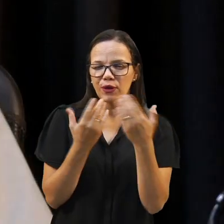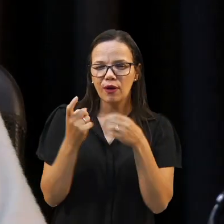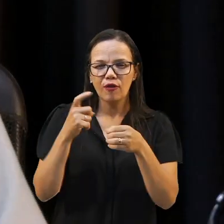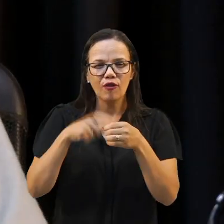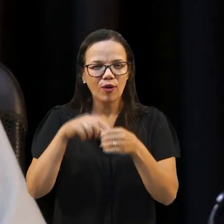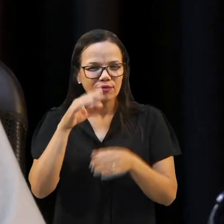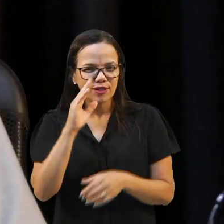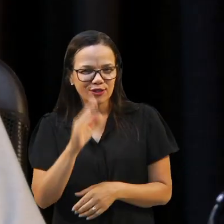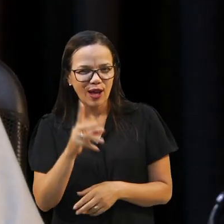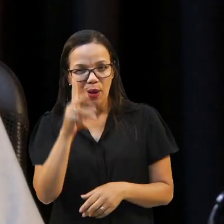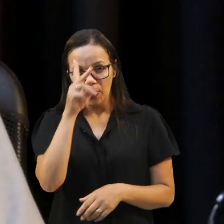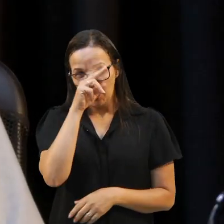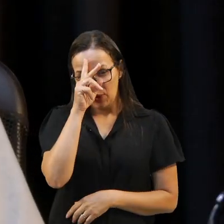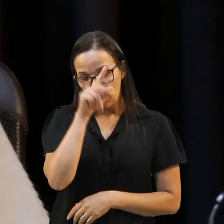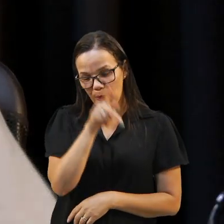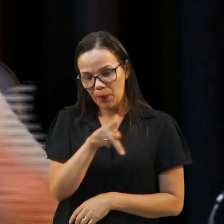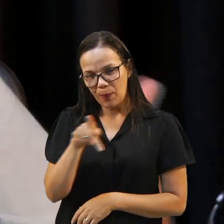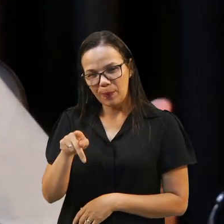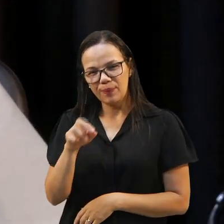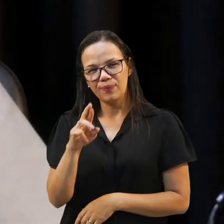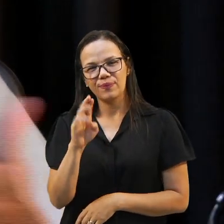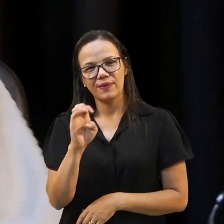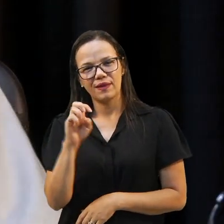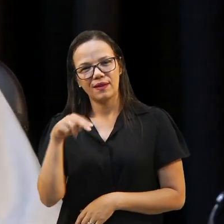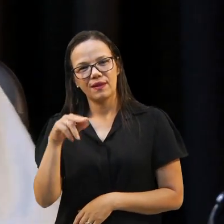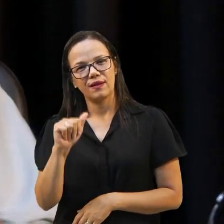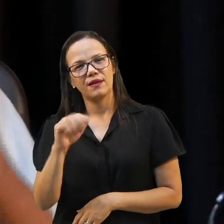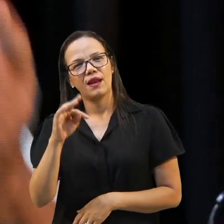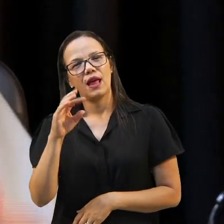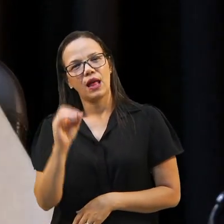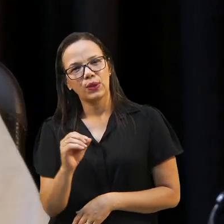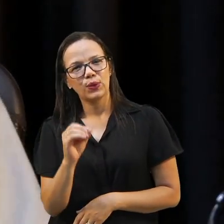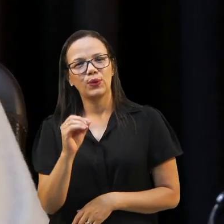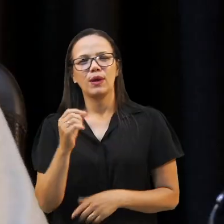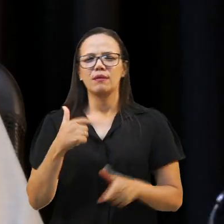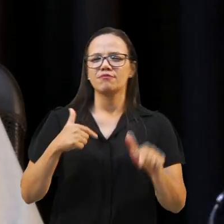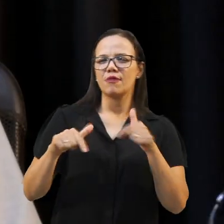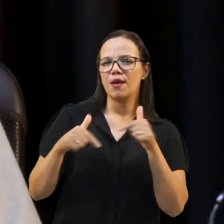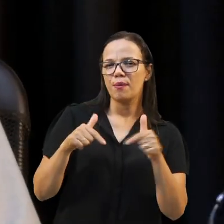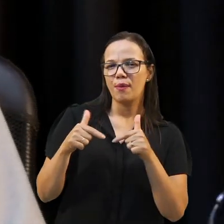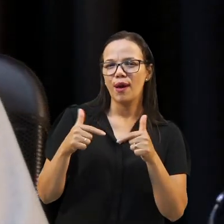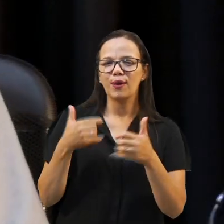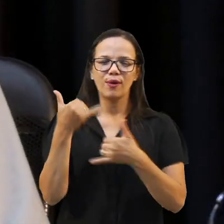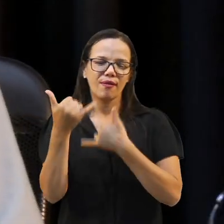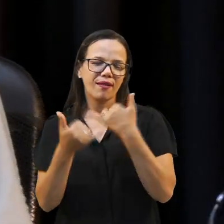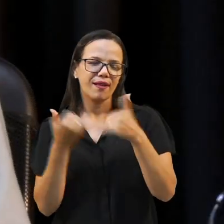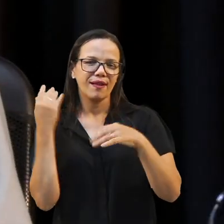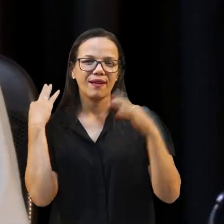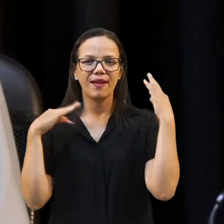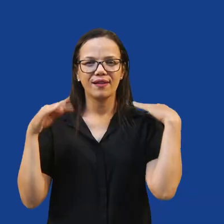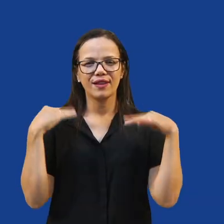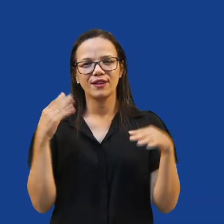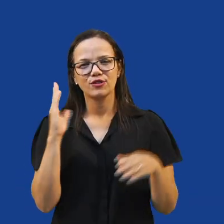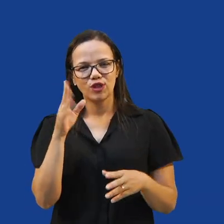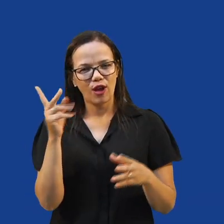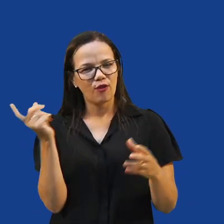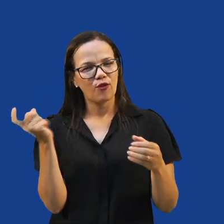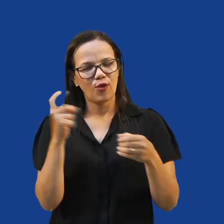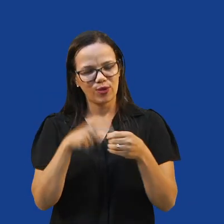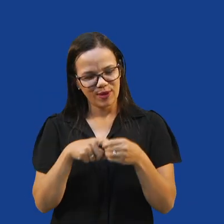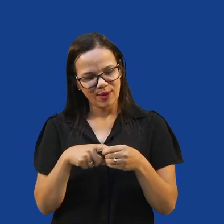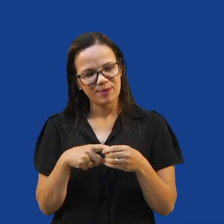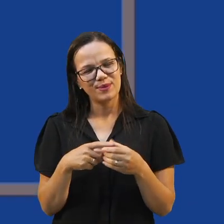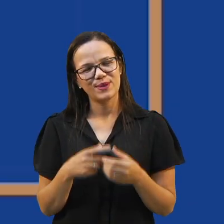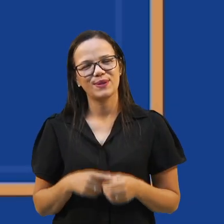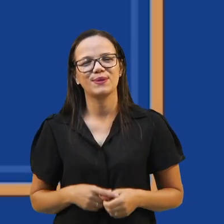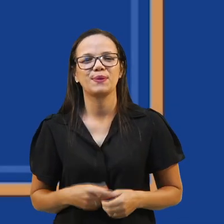mais histórias do professor Renato. Trabalho, lazer, estudos. Daqui a pouquinho o Bora Prosear está de volta. Bora